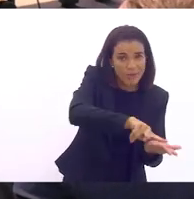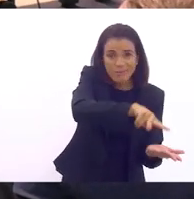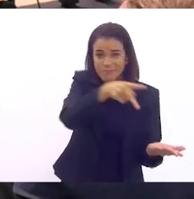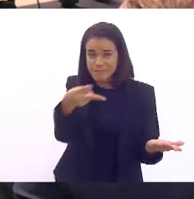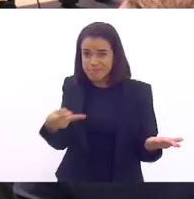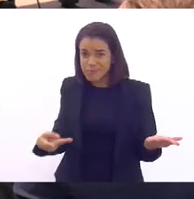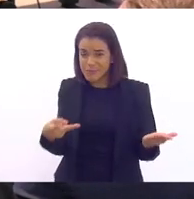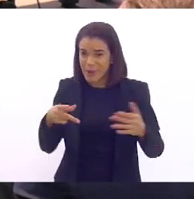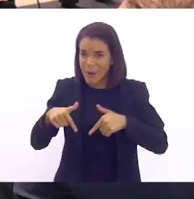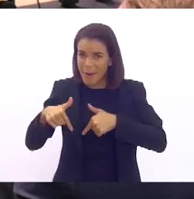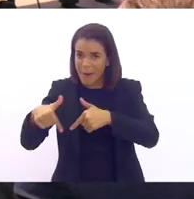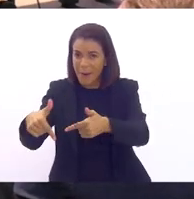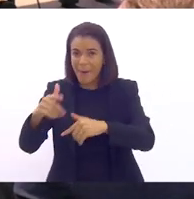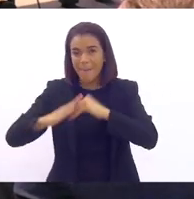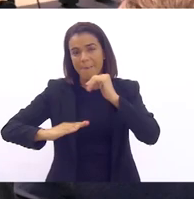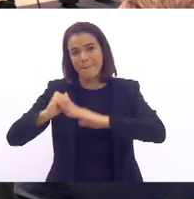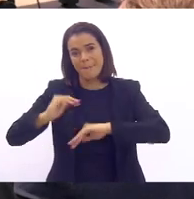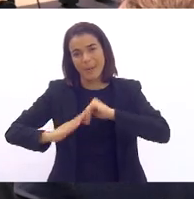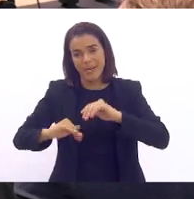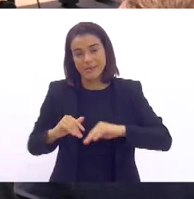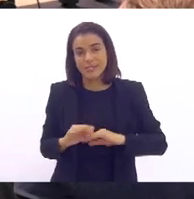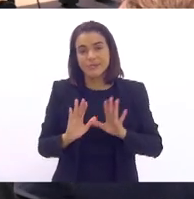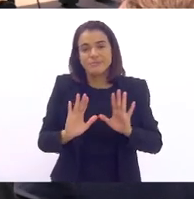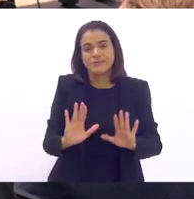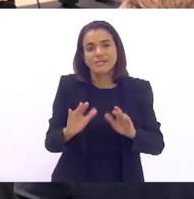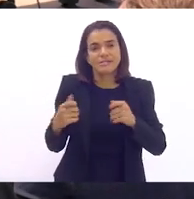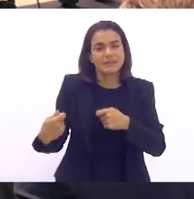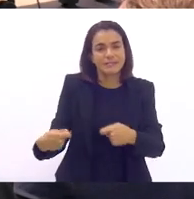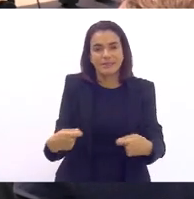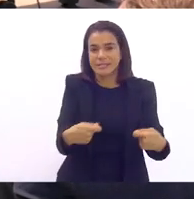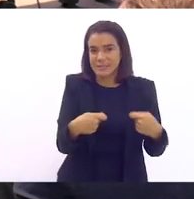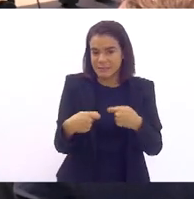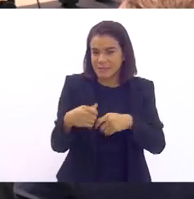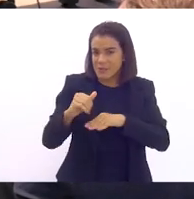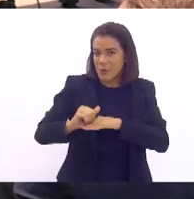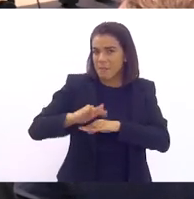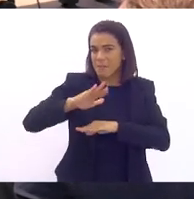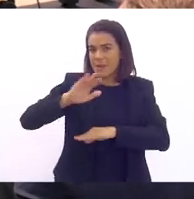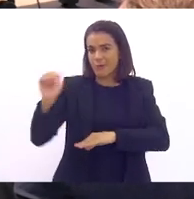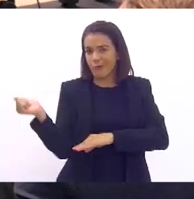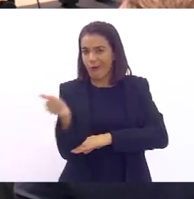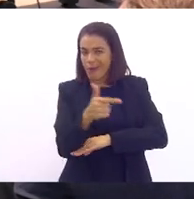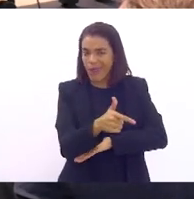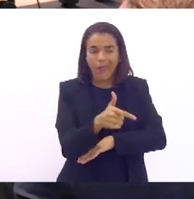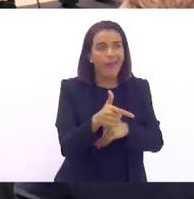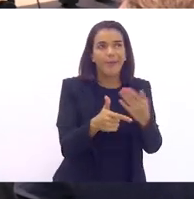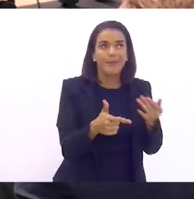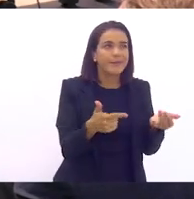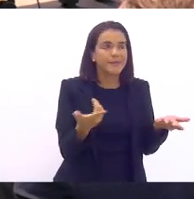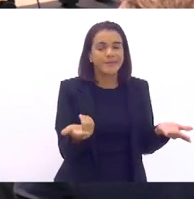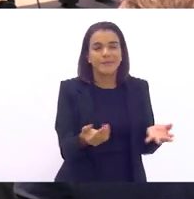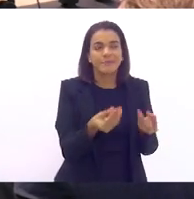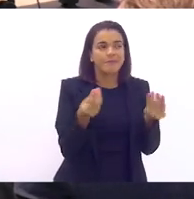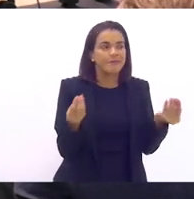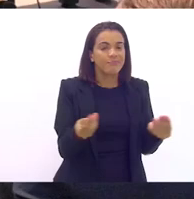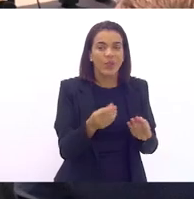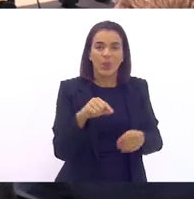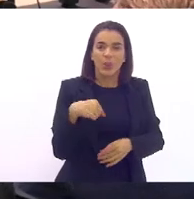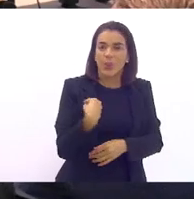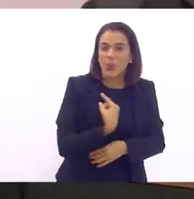prática mas para isso é preciso muito mais do que simplesmente